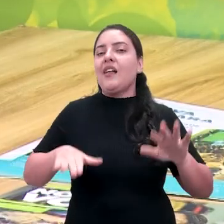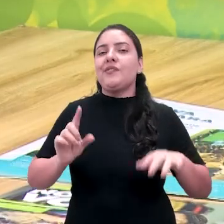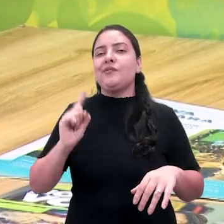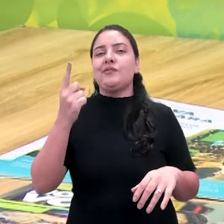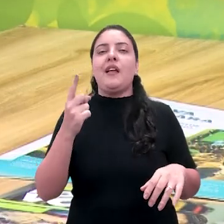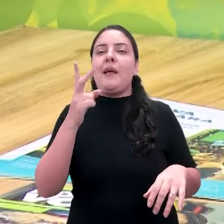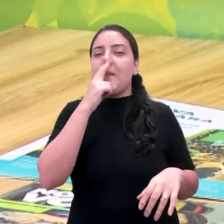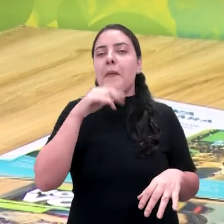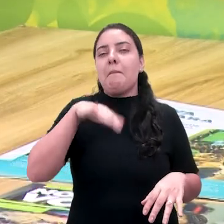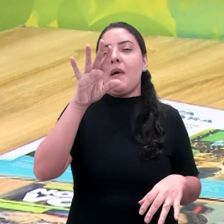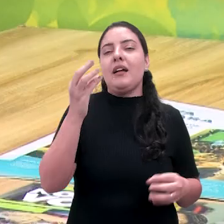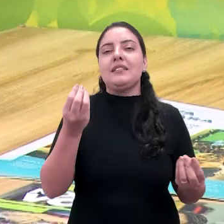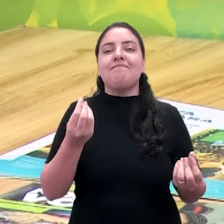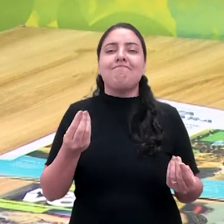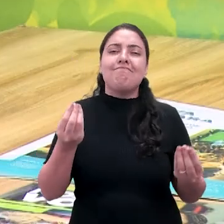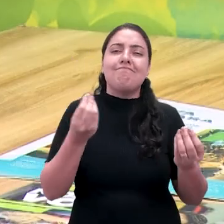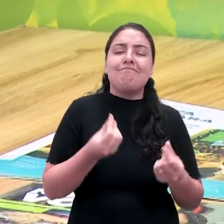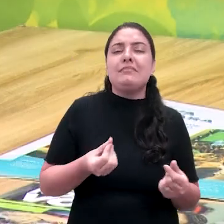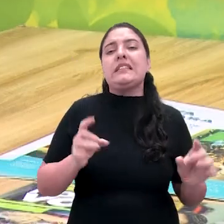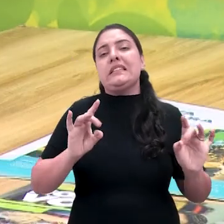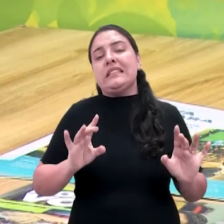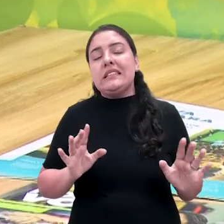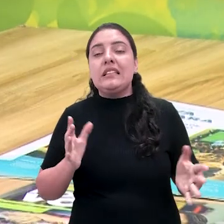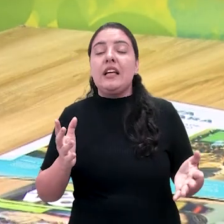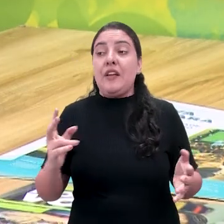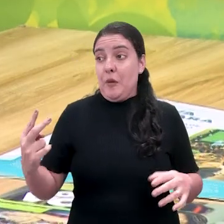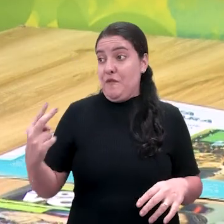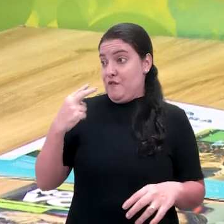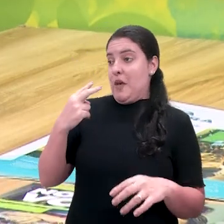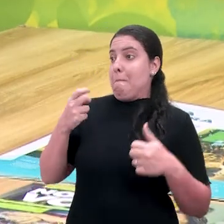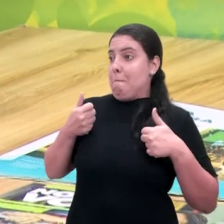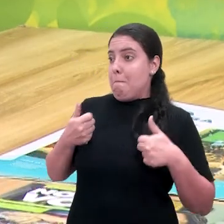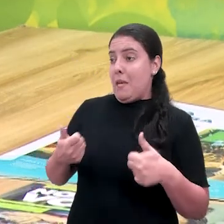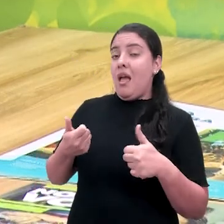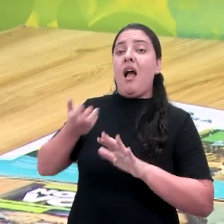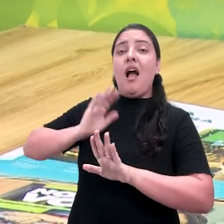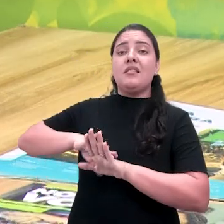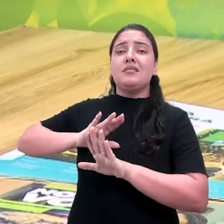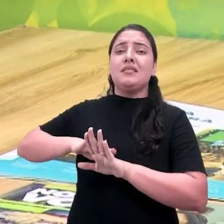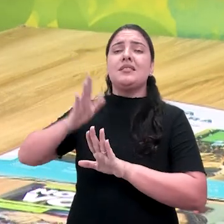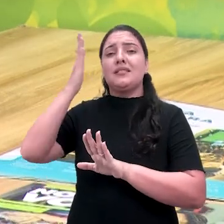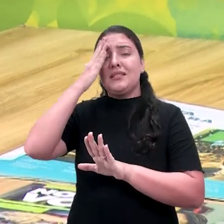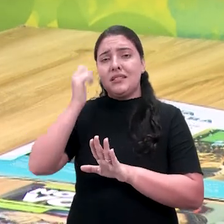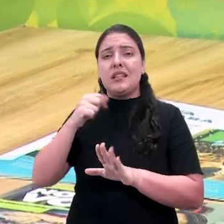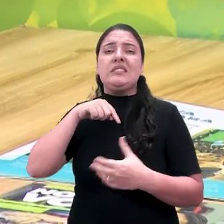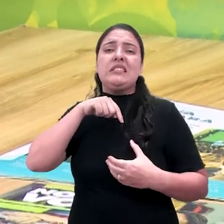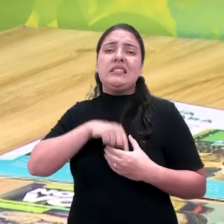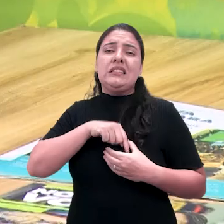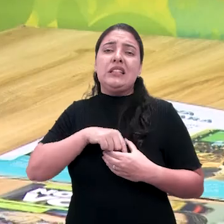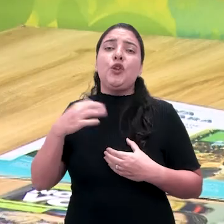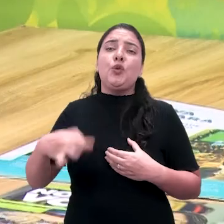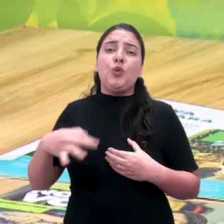mais fragilizada. Isso. Eu digo, quem vê a gente bem, não sabe o que não tá sabe o que é o